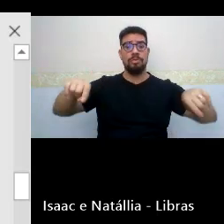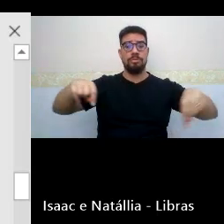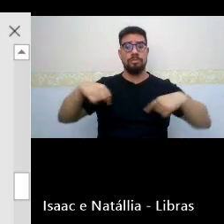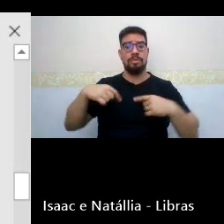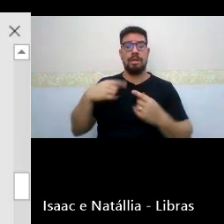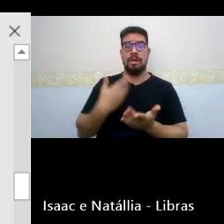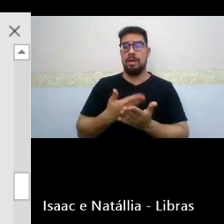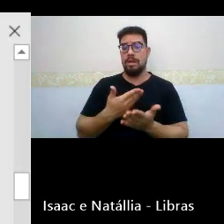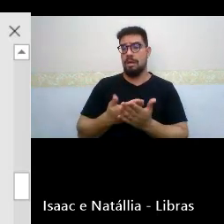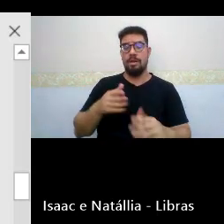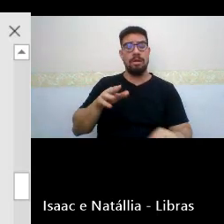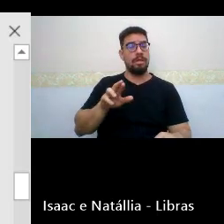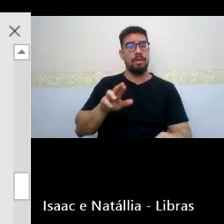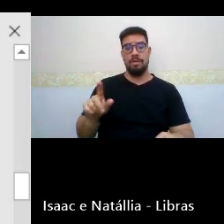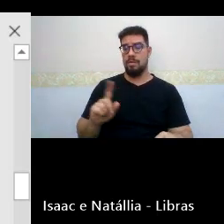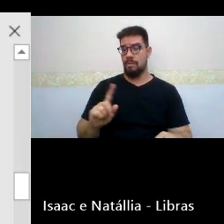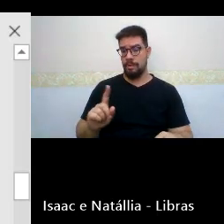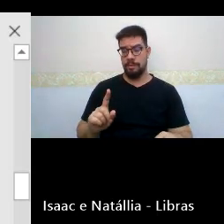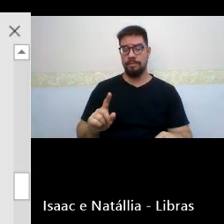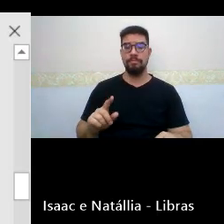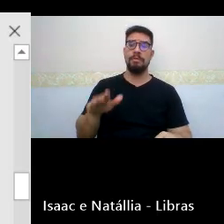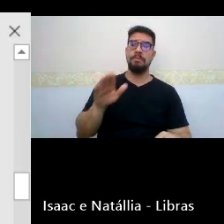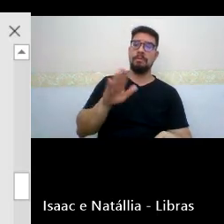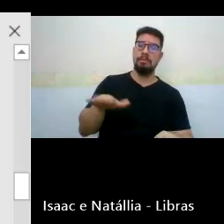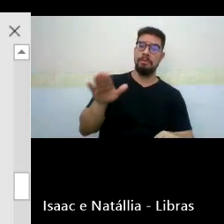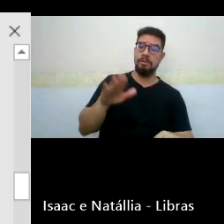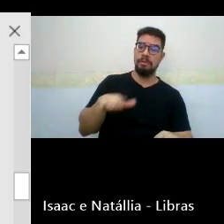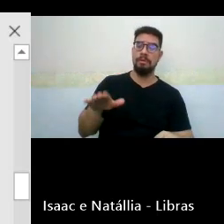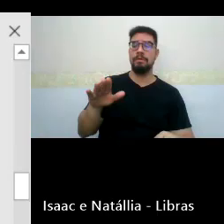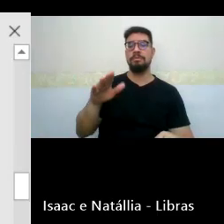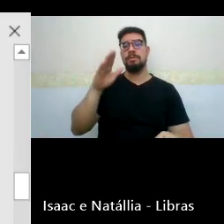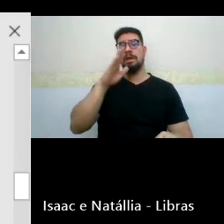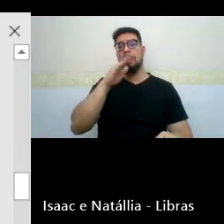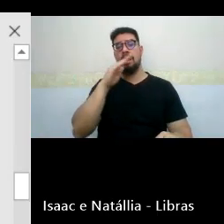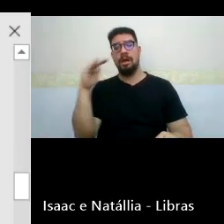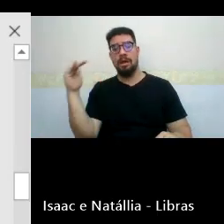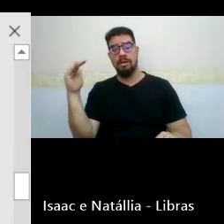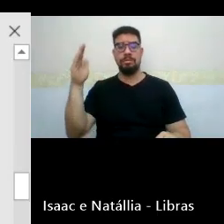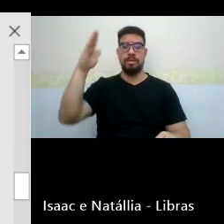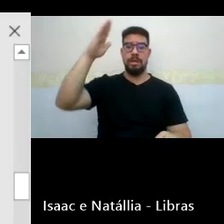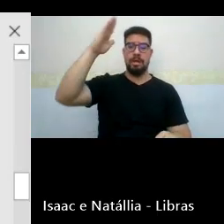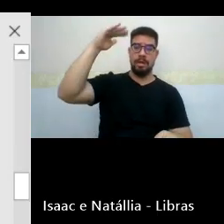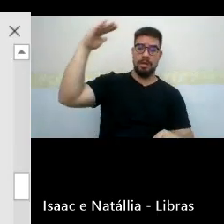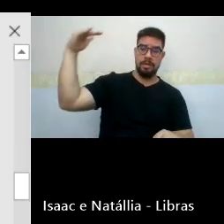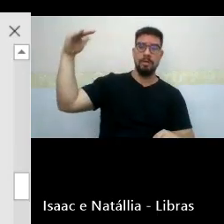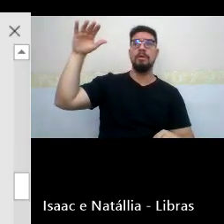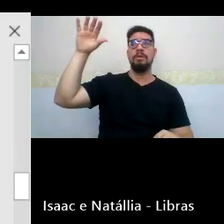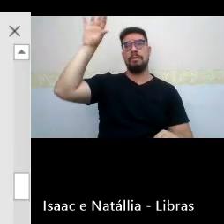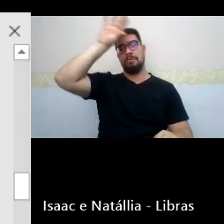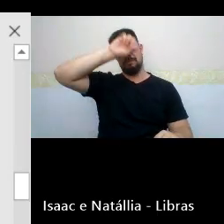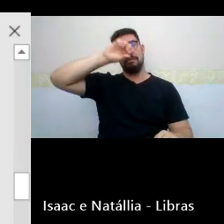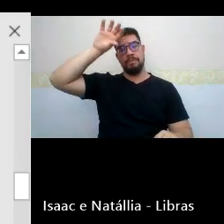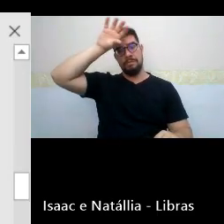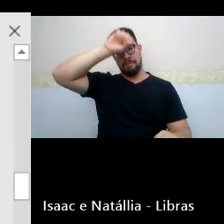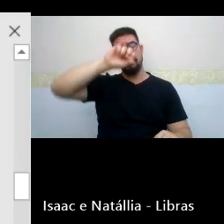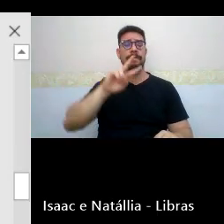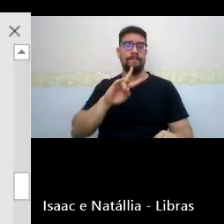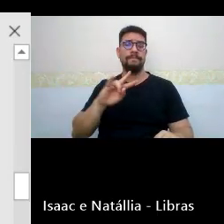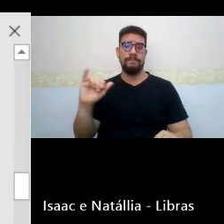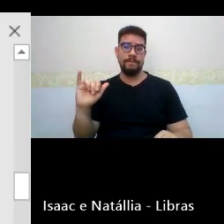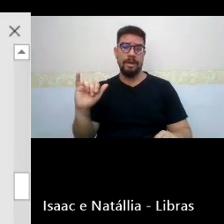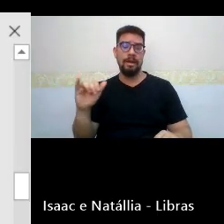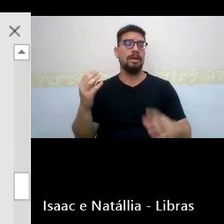dessa criança, até mesmo um adolescente, um adulto, que vai aprender dentro do meio aonde ele